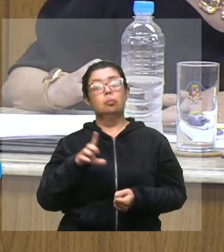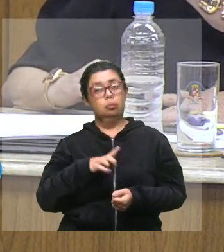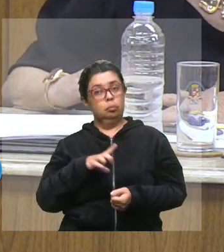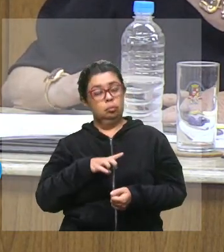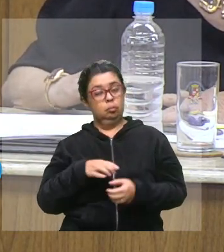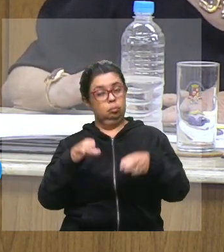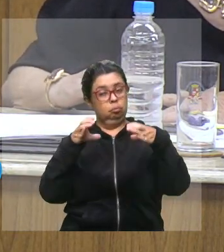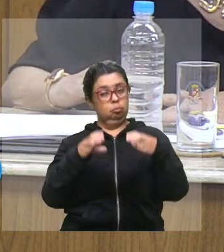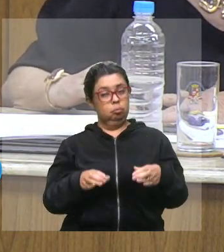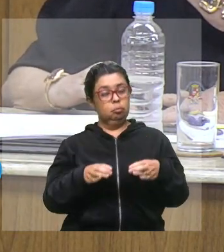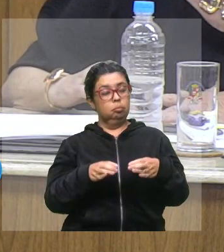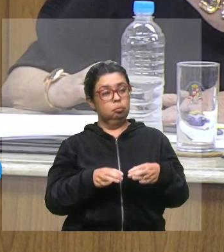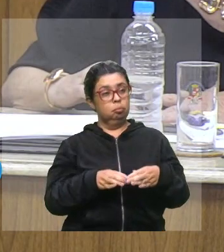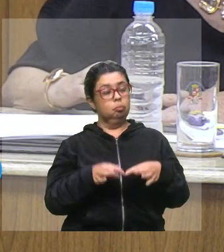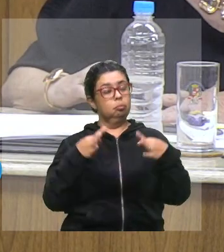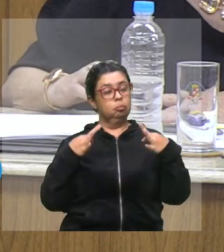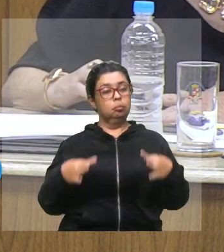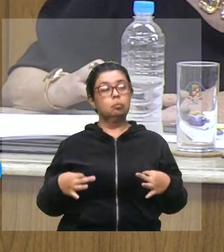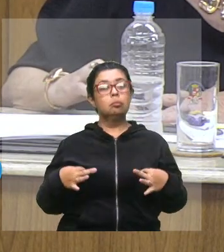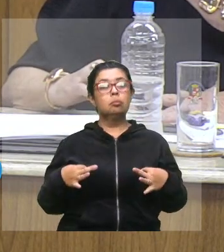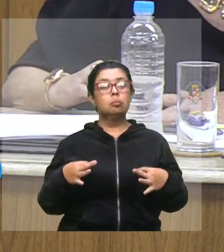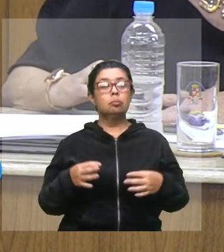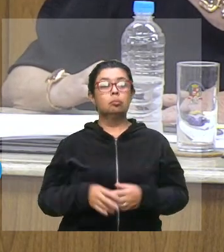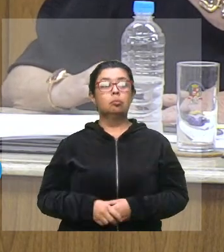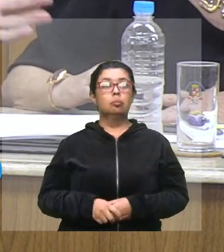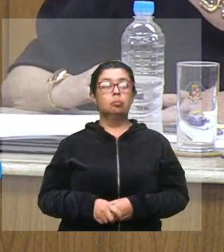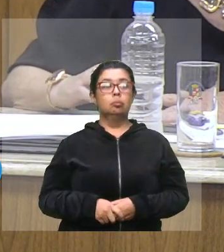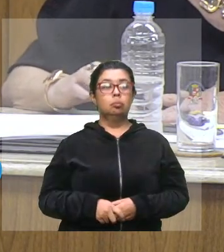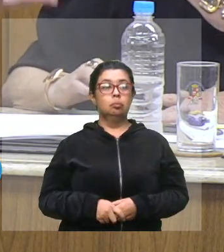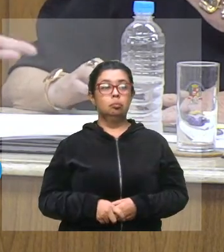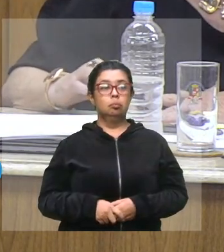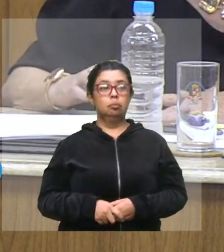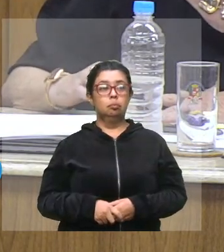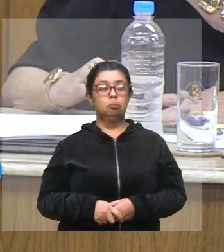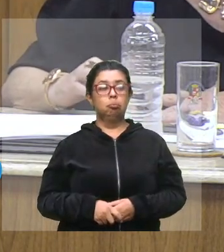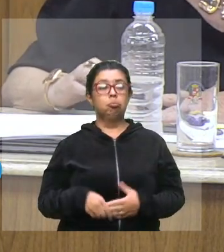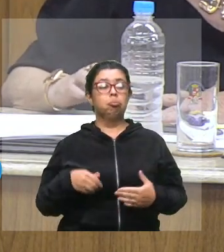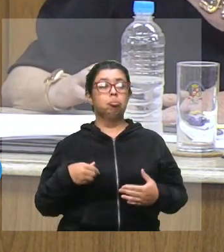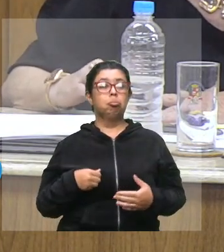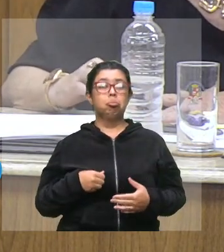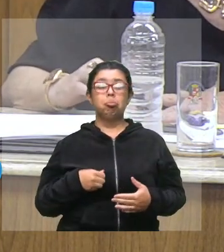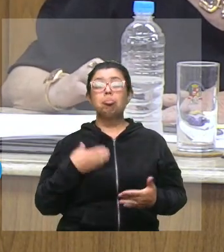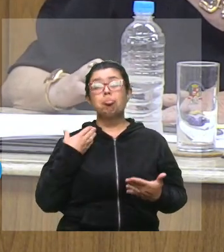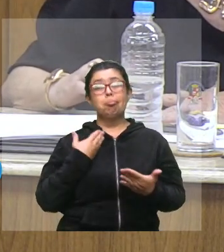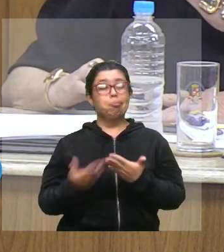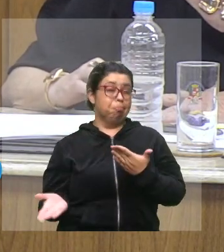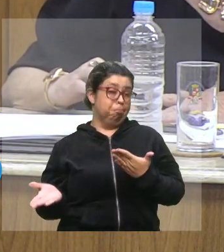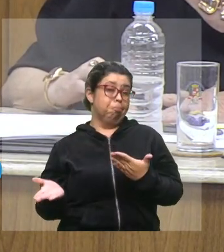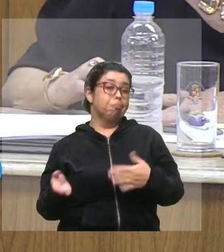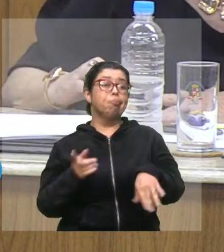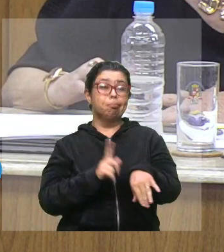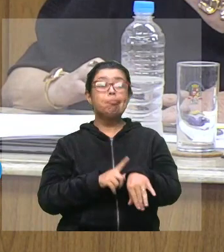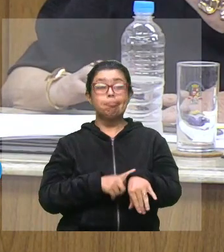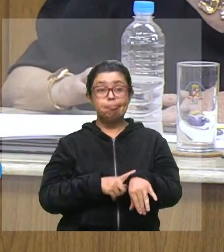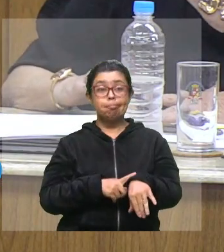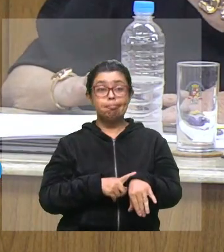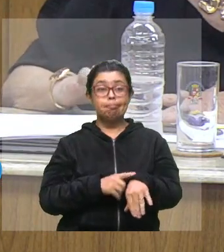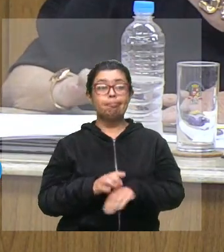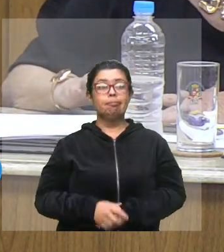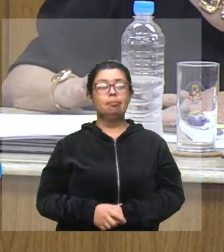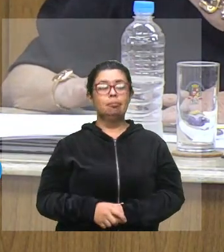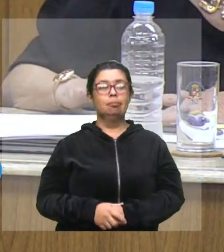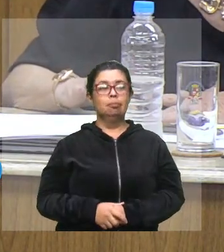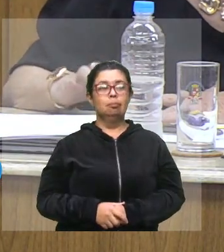disponibilize um local, para que nós não pudéssemos mais perder tempo, para nós